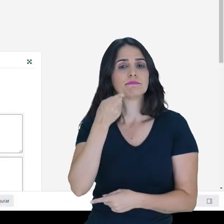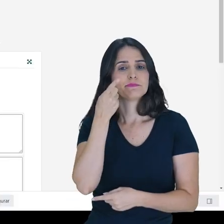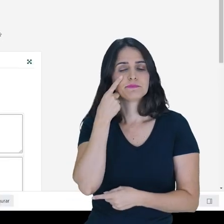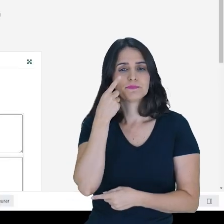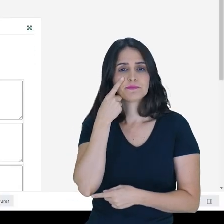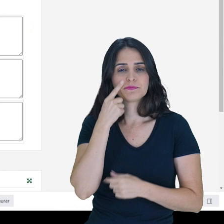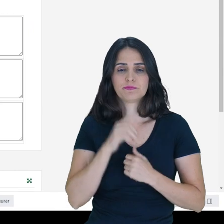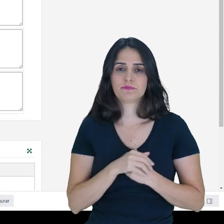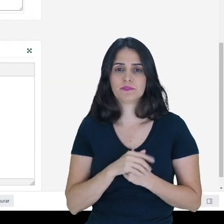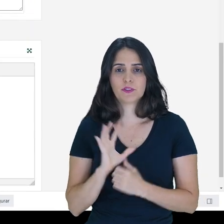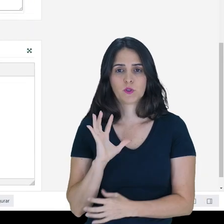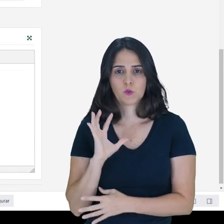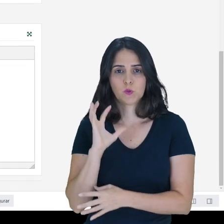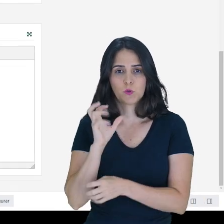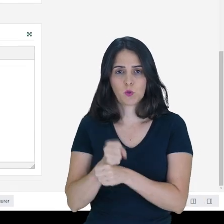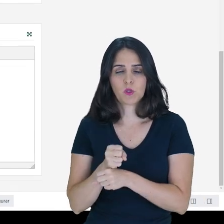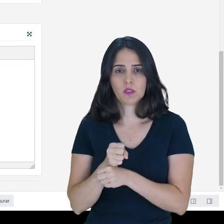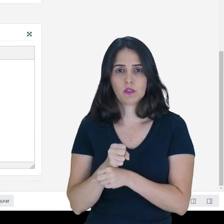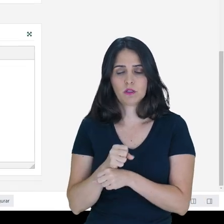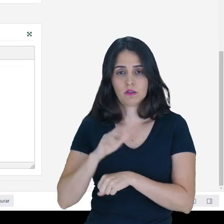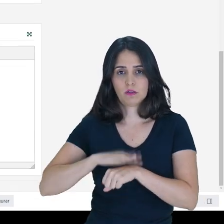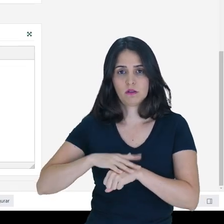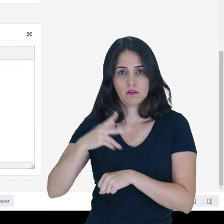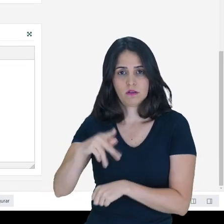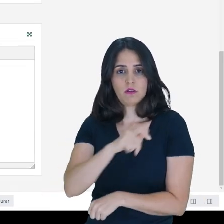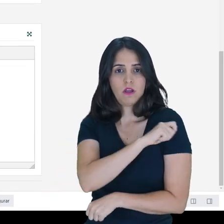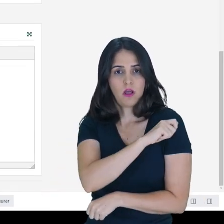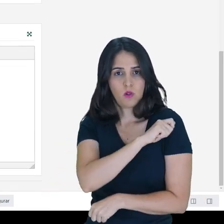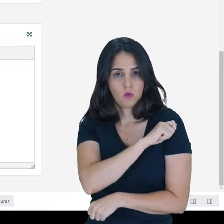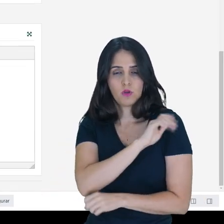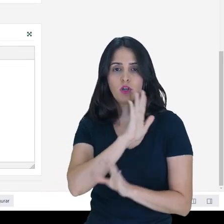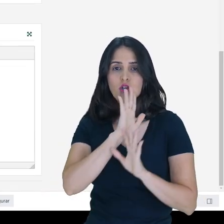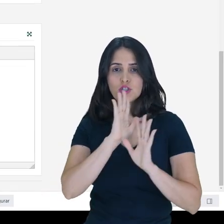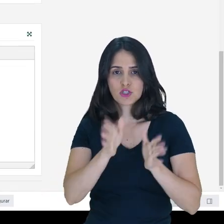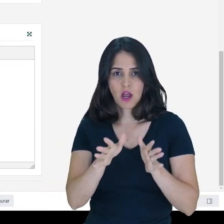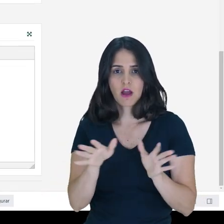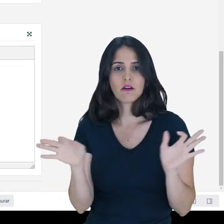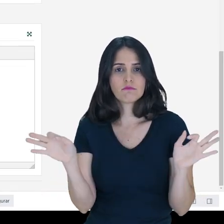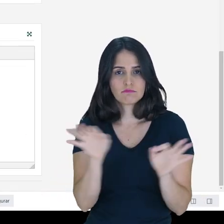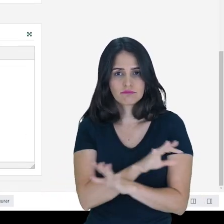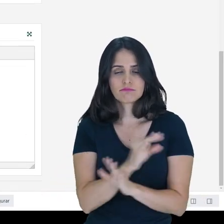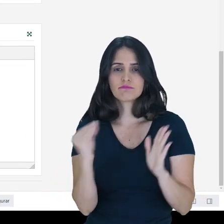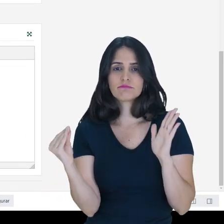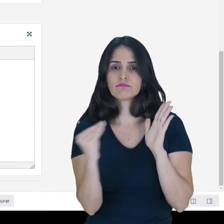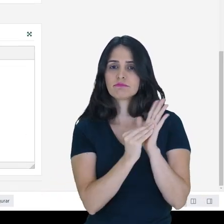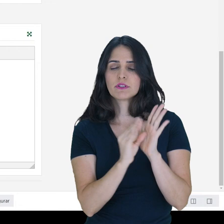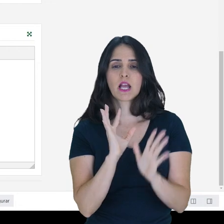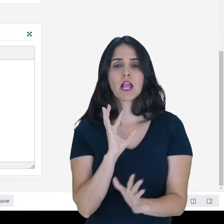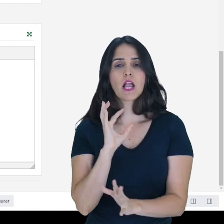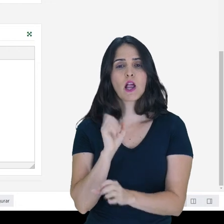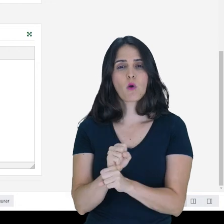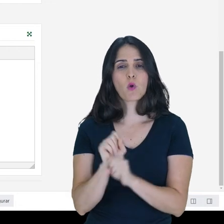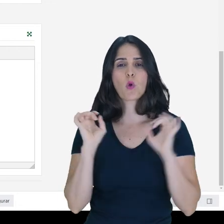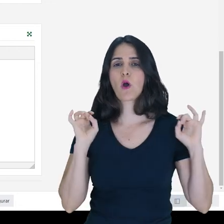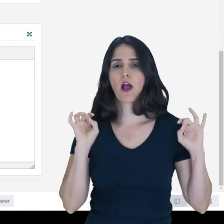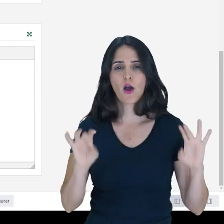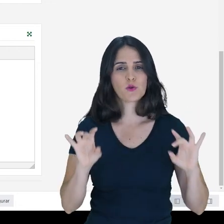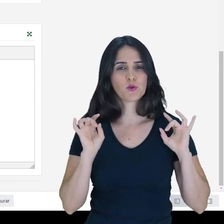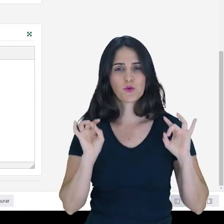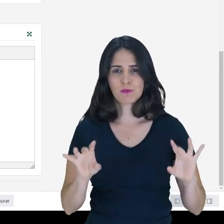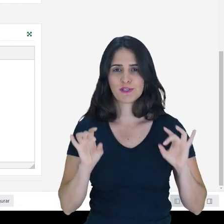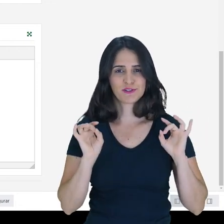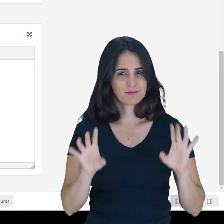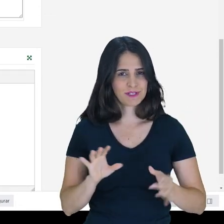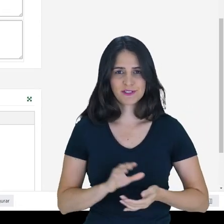que a nota da aluna ficou registrada e ela foi calculada automaticamente